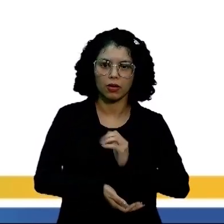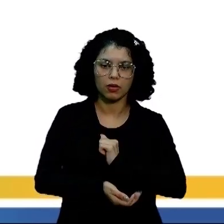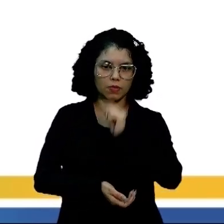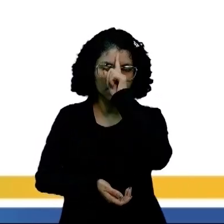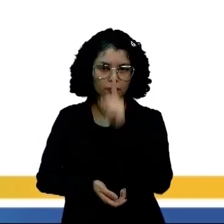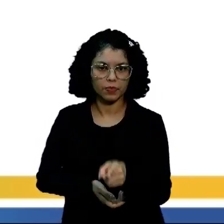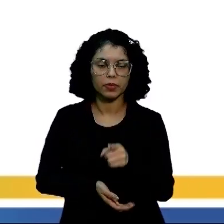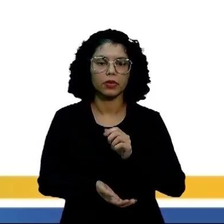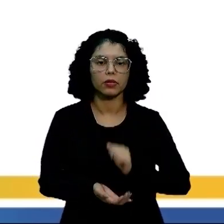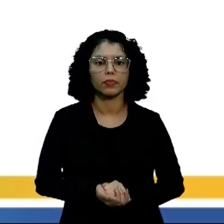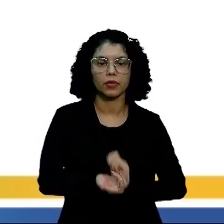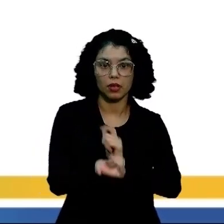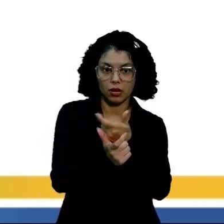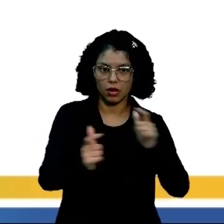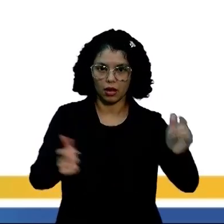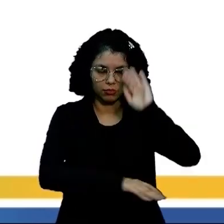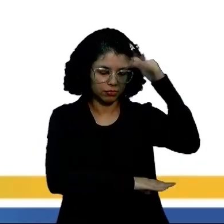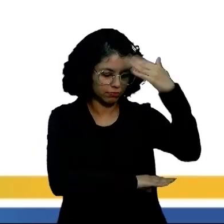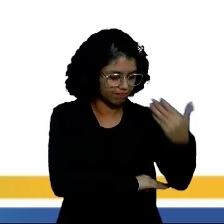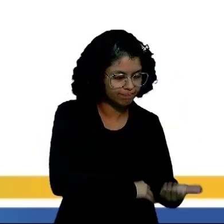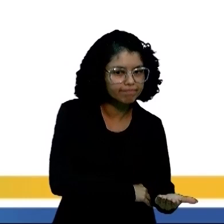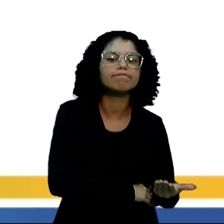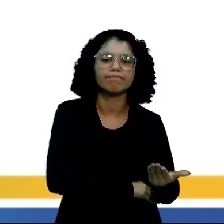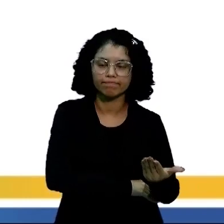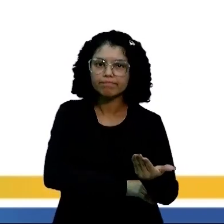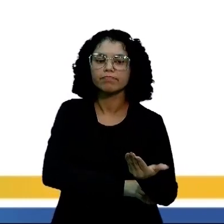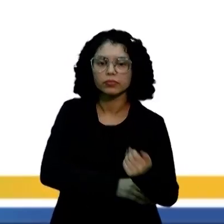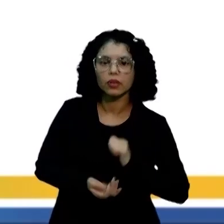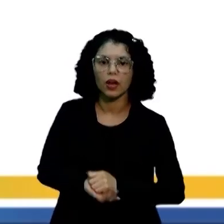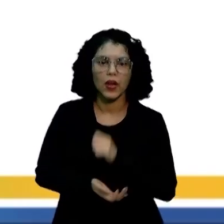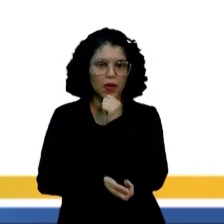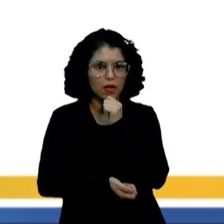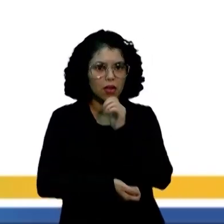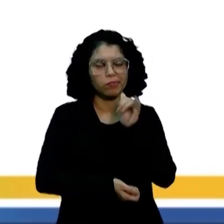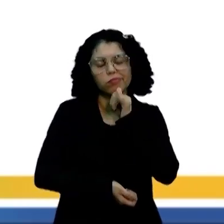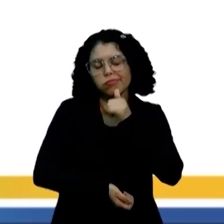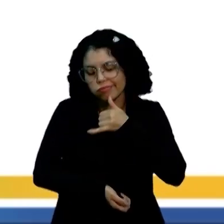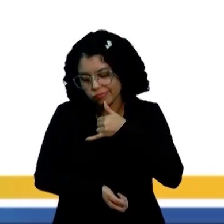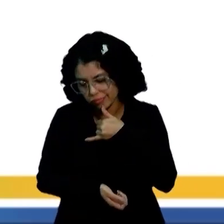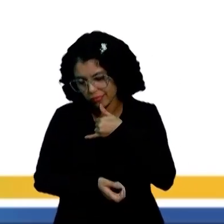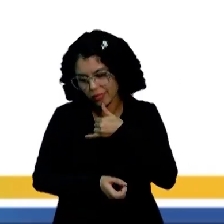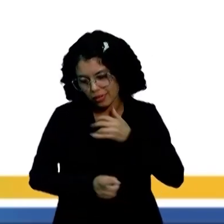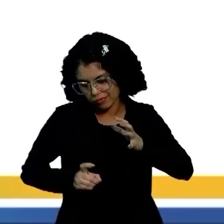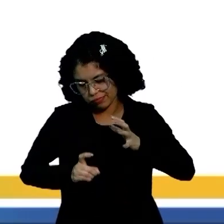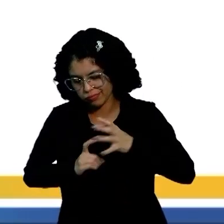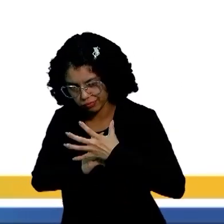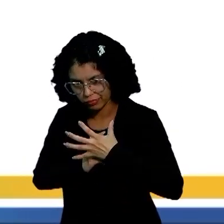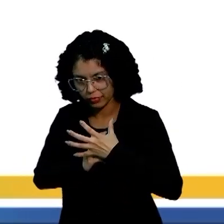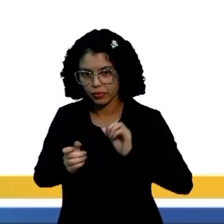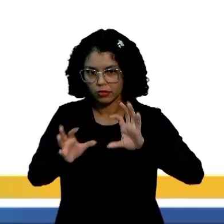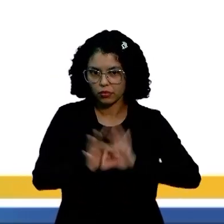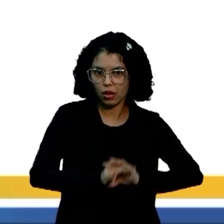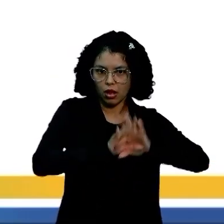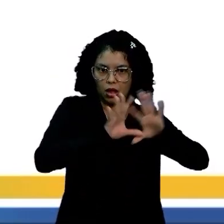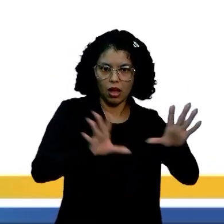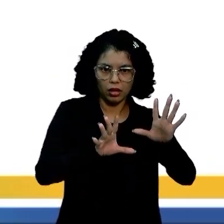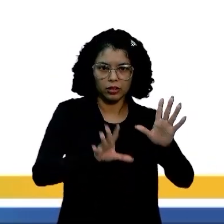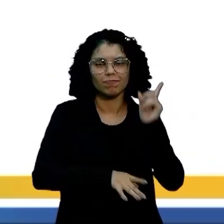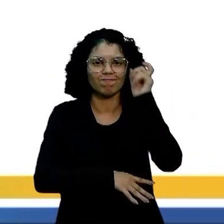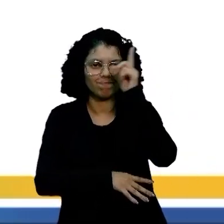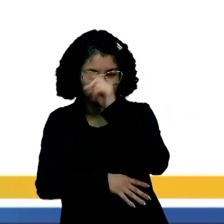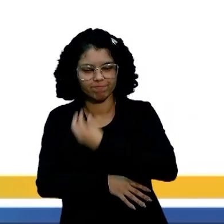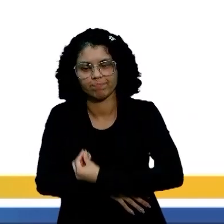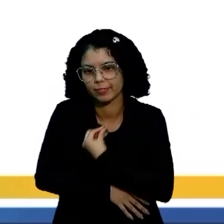mandado pela alta majestade, nos remiu de tão triste cativeiro, nos livrou de tão vil